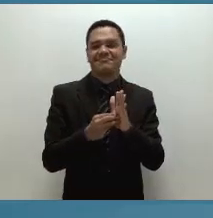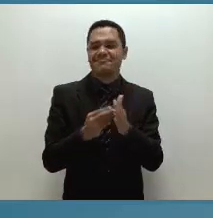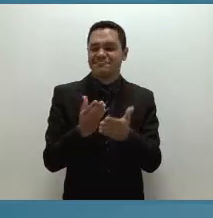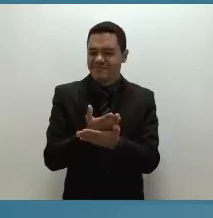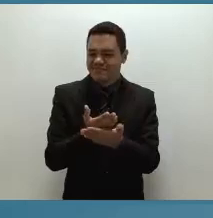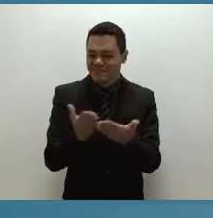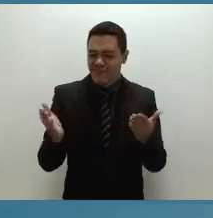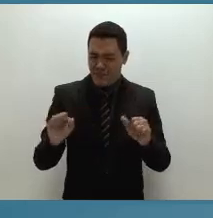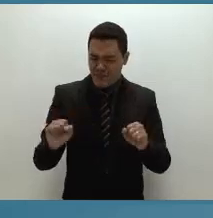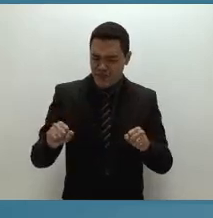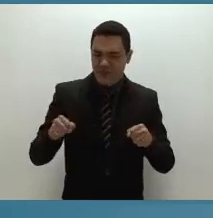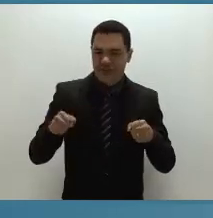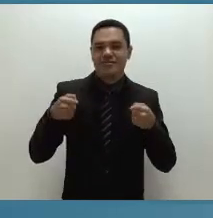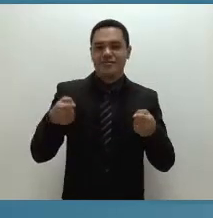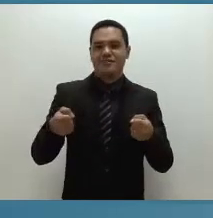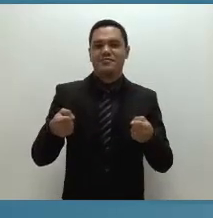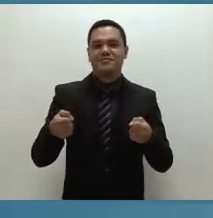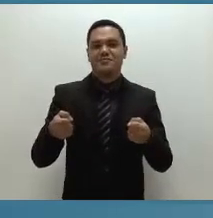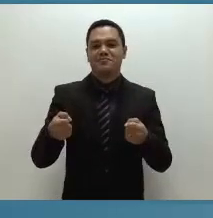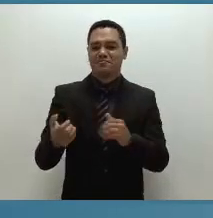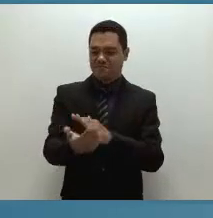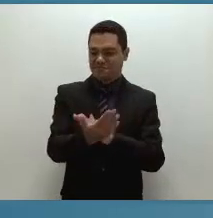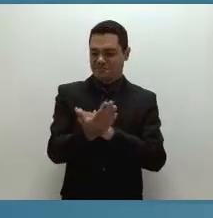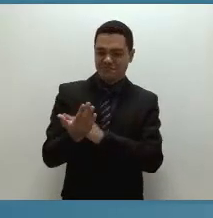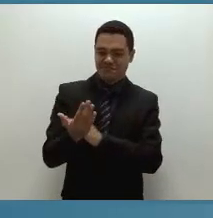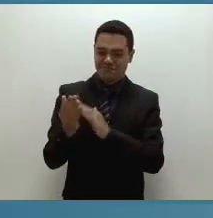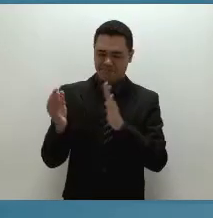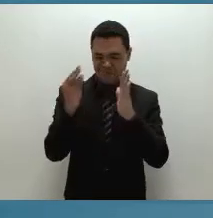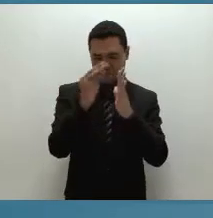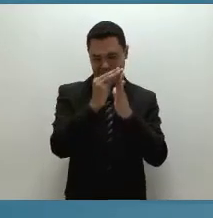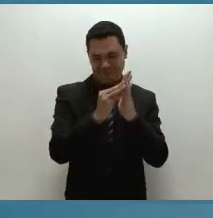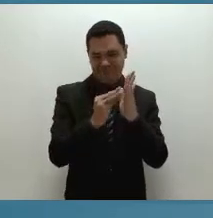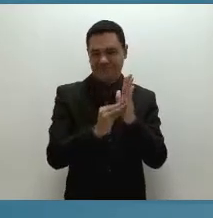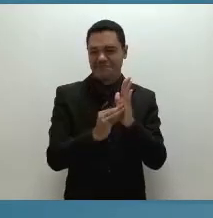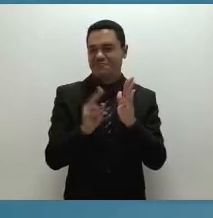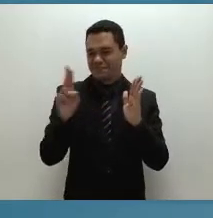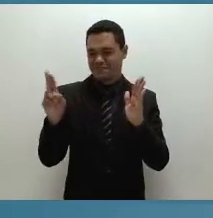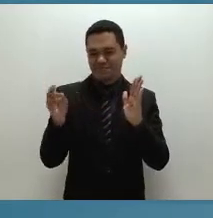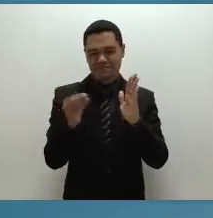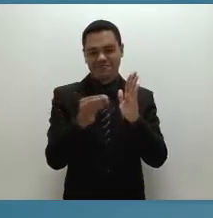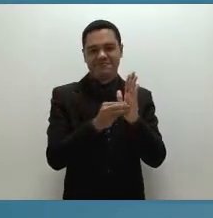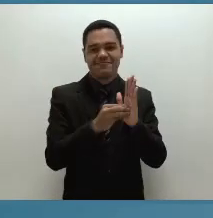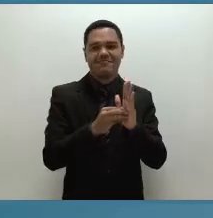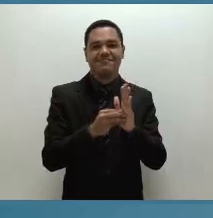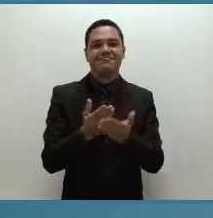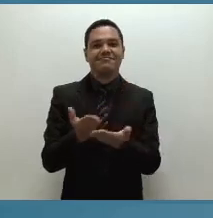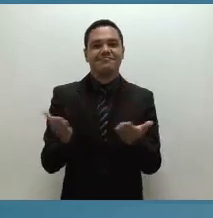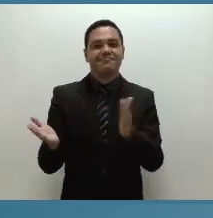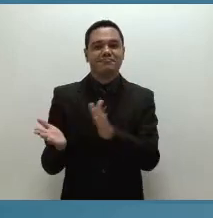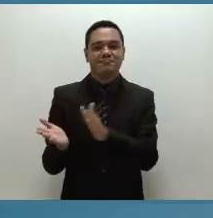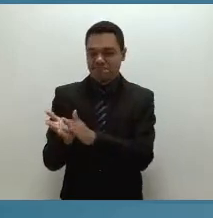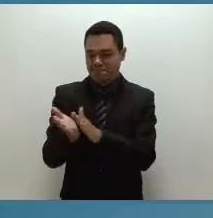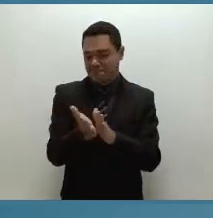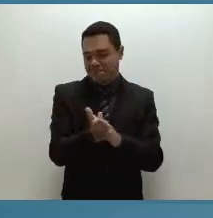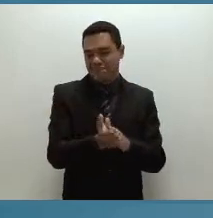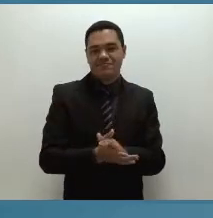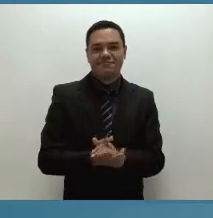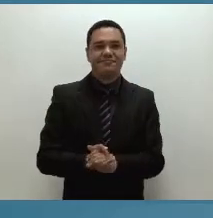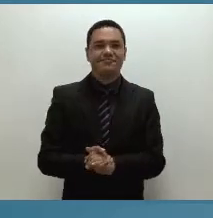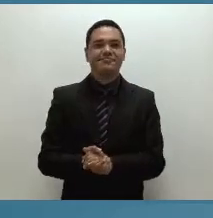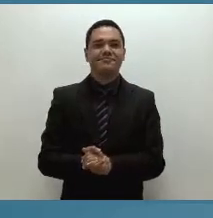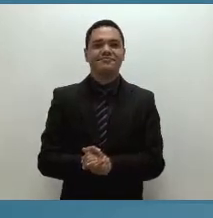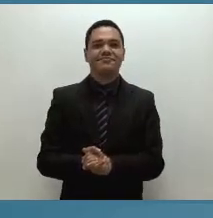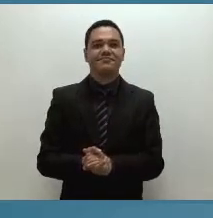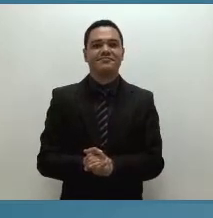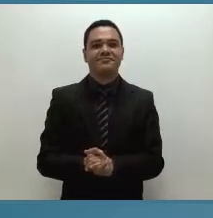foram citados aqui. E, finalizando, peço venha a esse